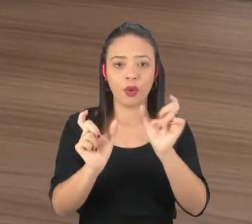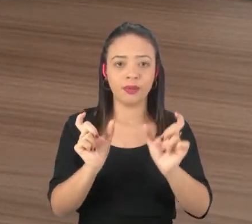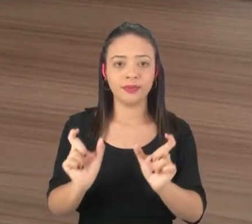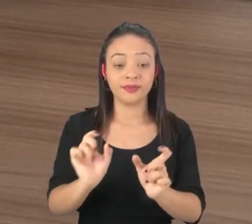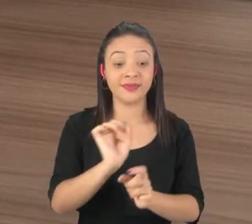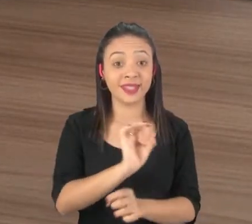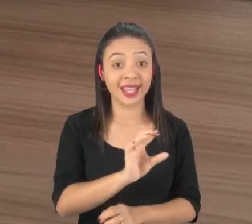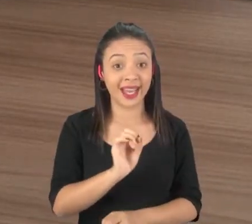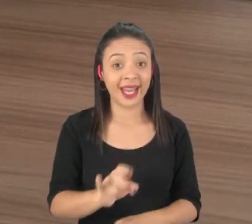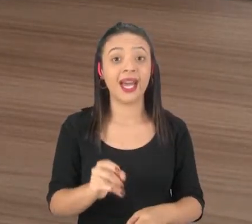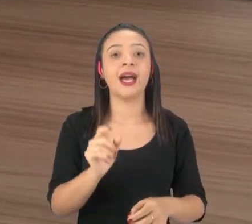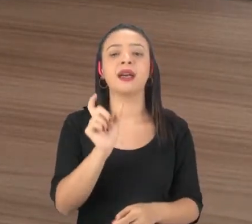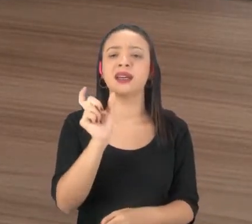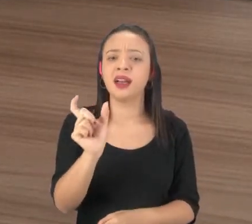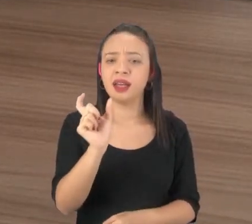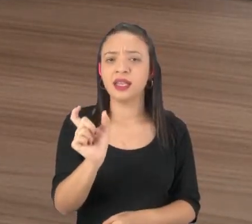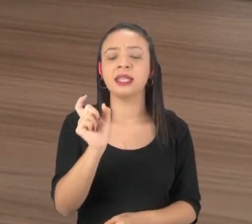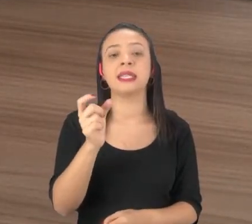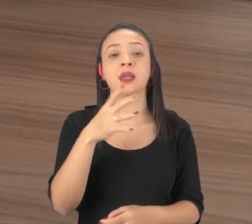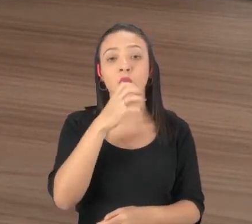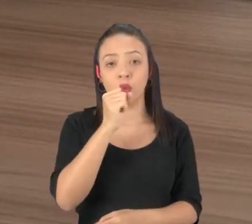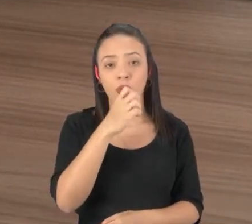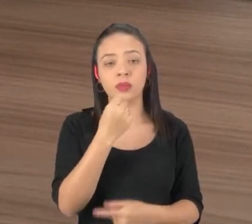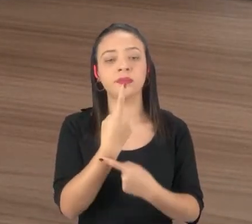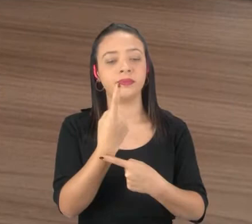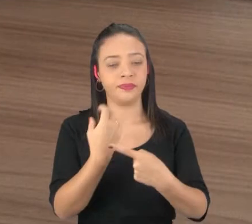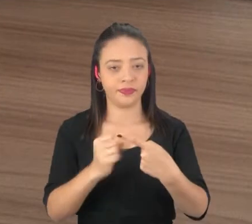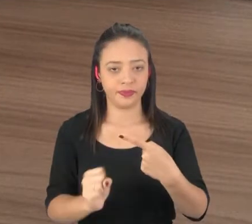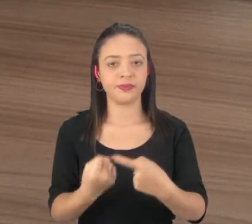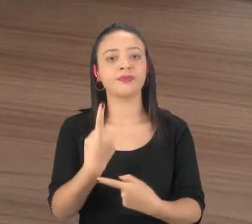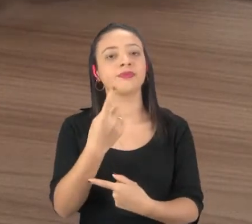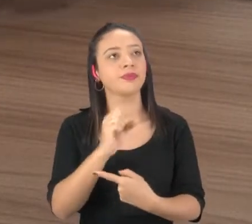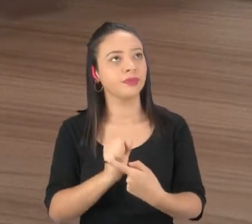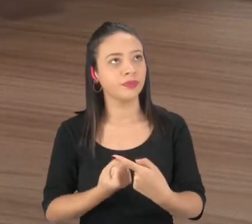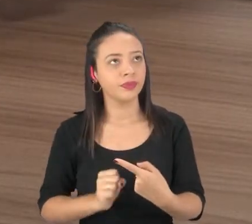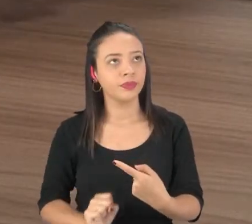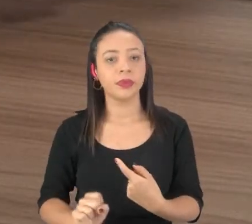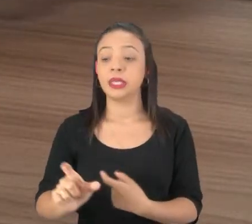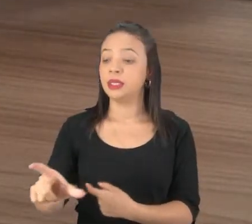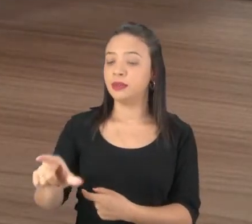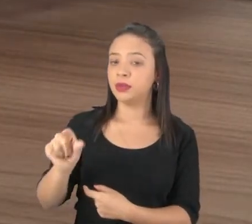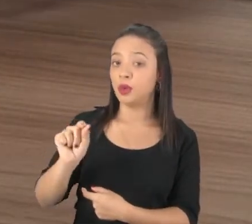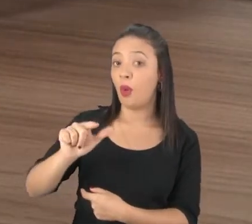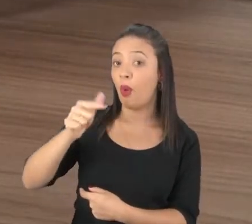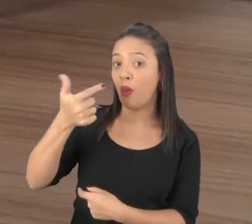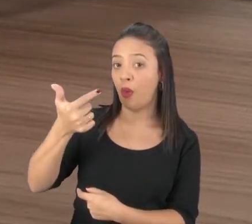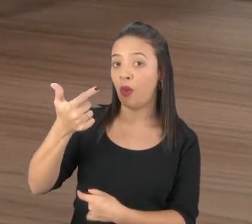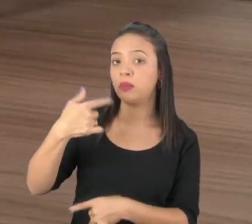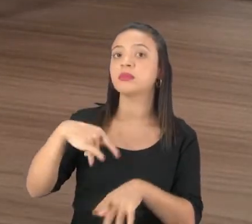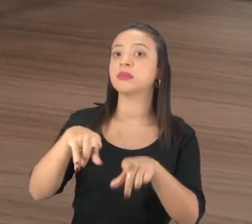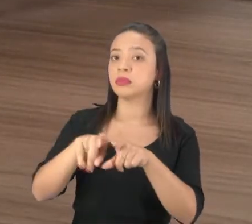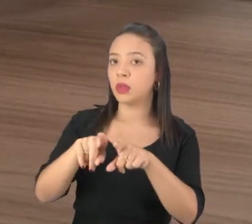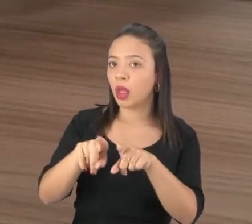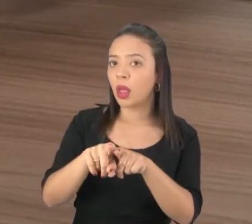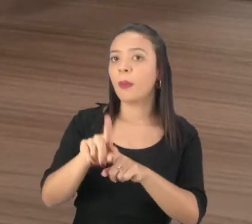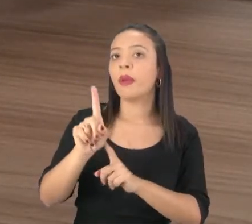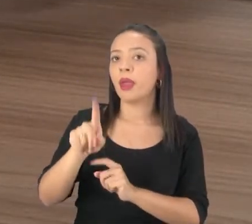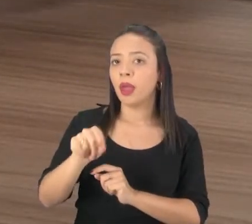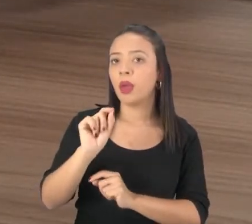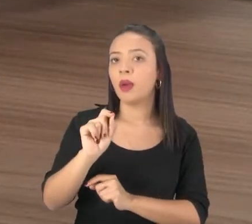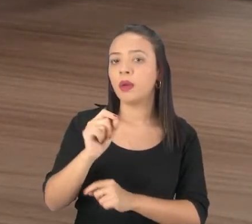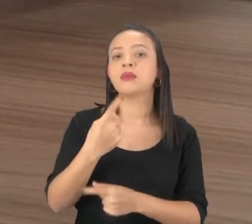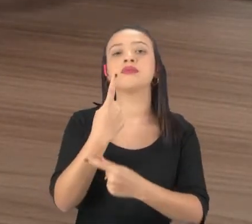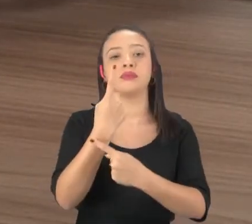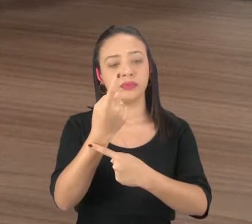fatia da Laranja eu vou chamar de um oitavo aqui eu tenho oitavos eu soltar aqui pegar uma outro uma outra